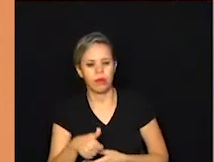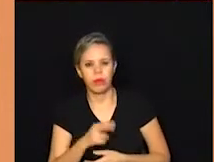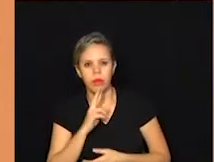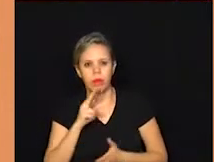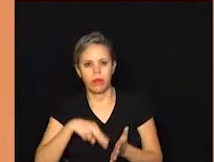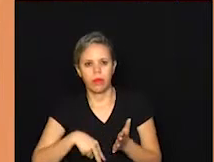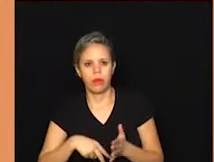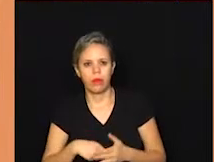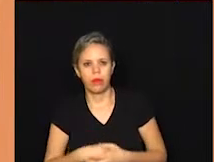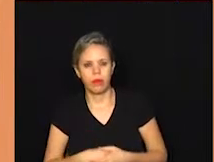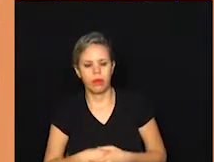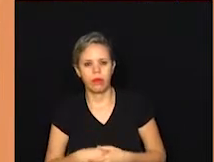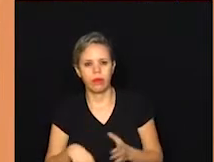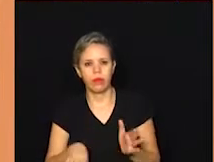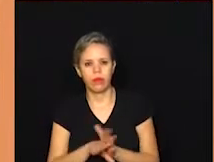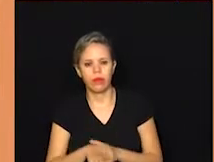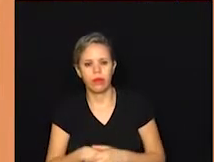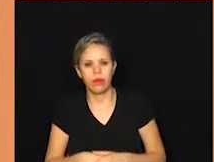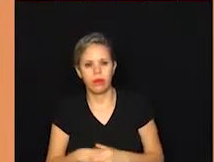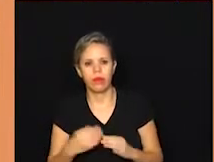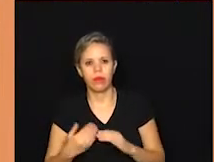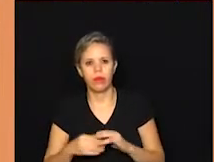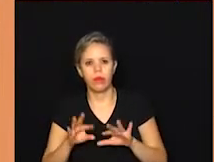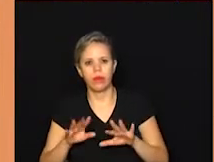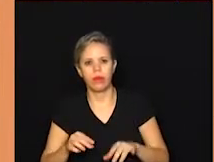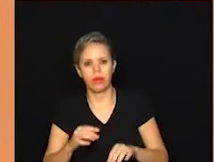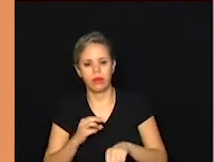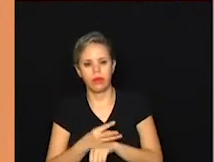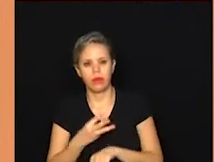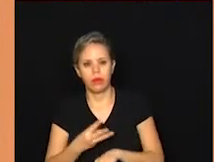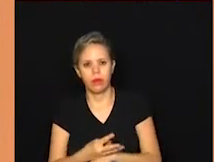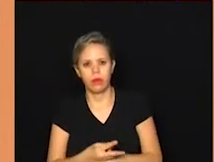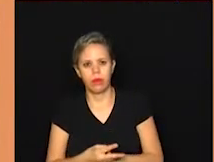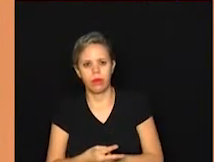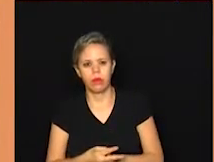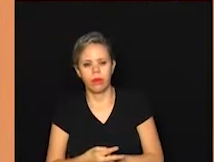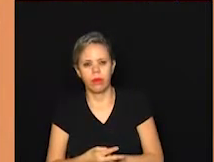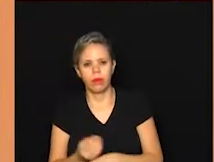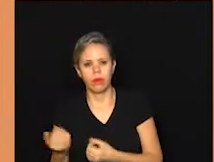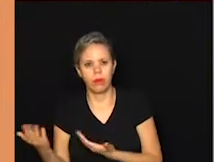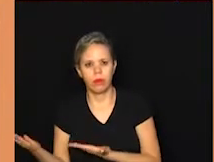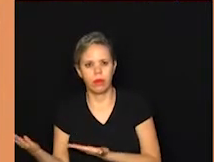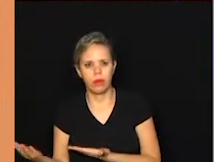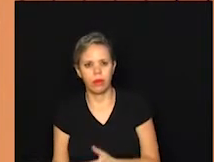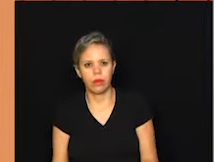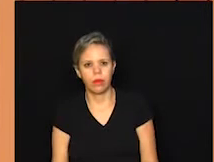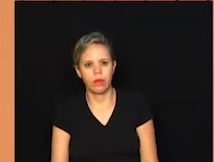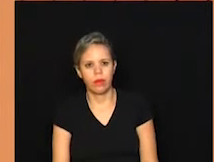ler as contribuições que chegaram tanto pelo e-mail quanto pelo WhatsApp. O e-mail é